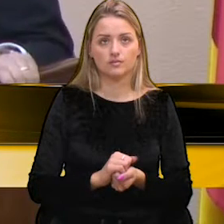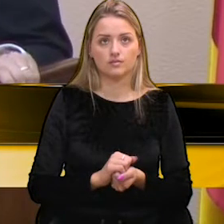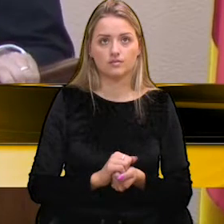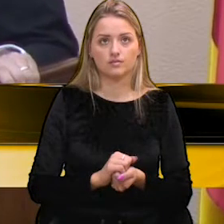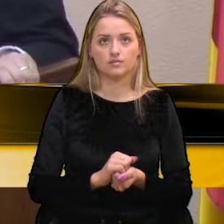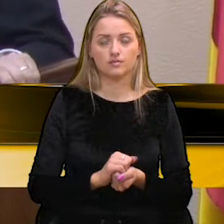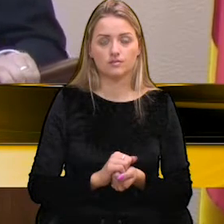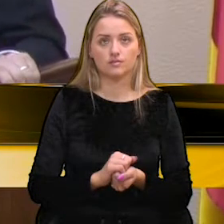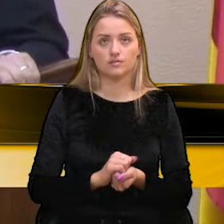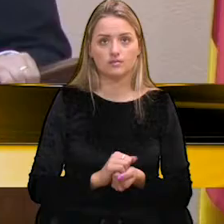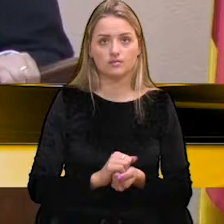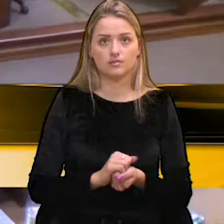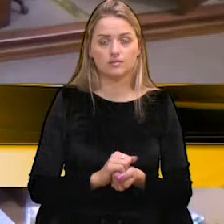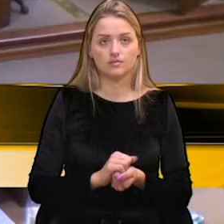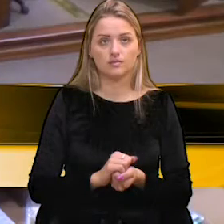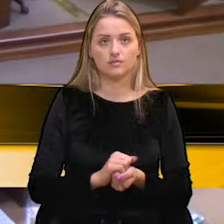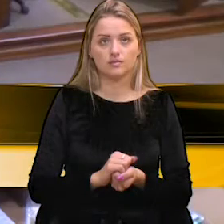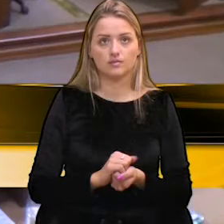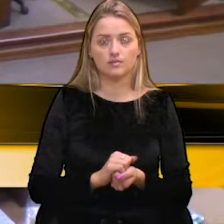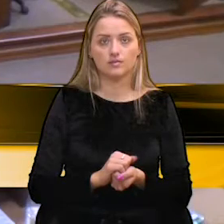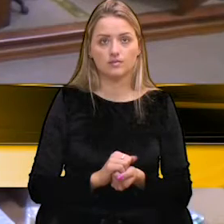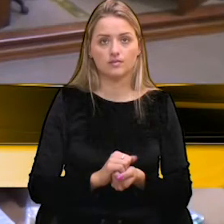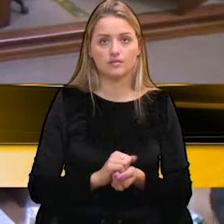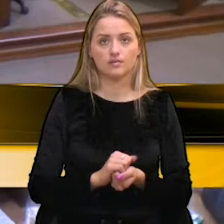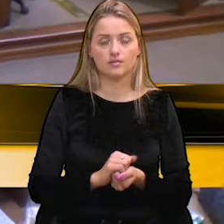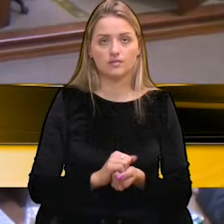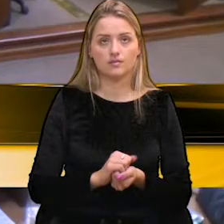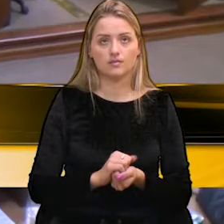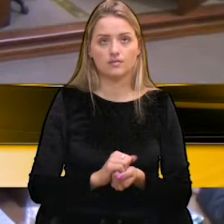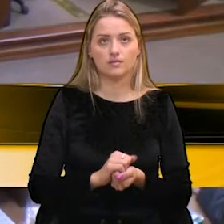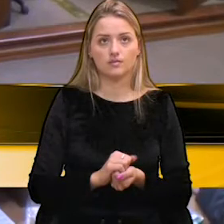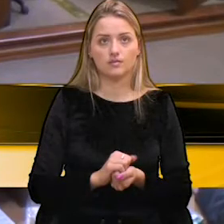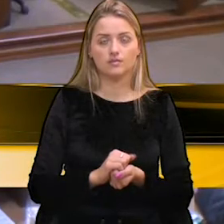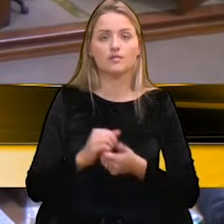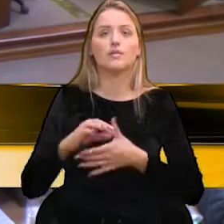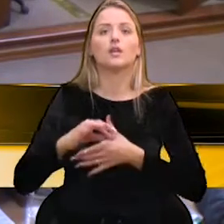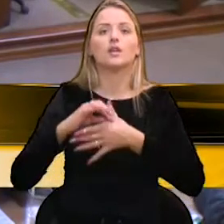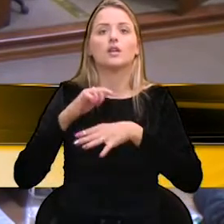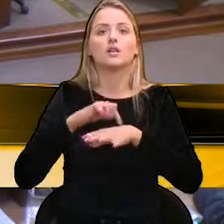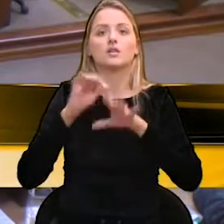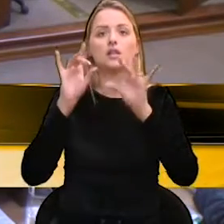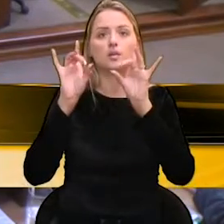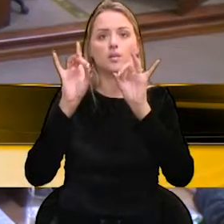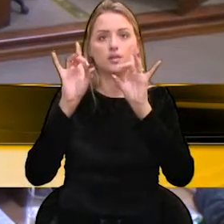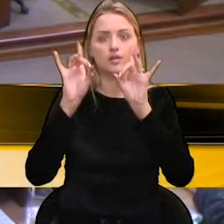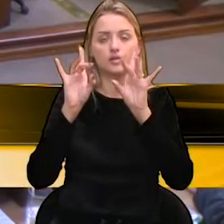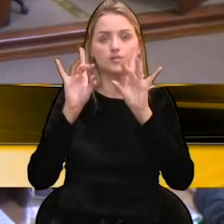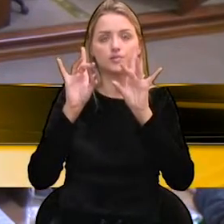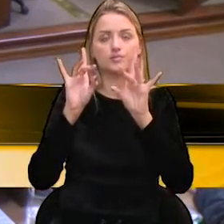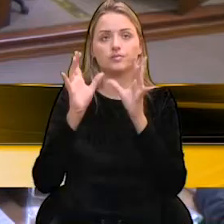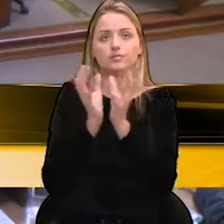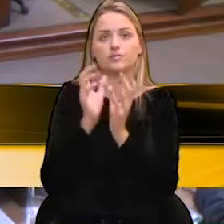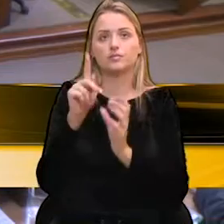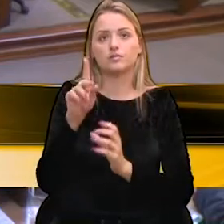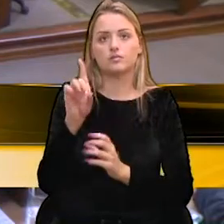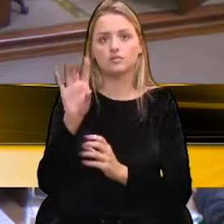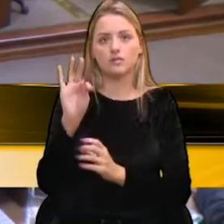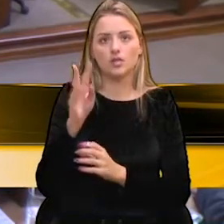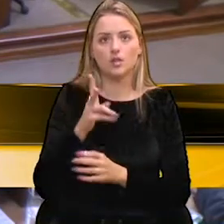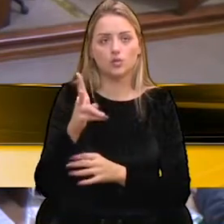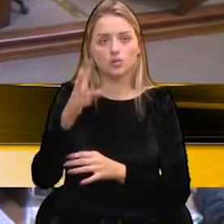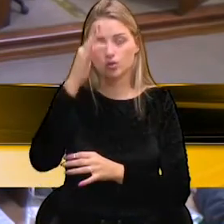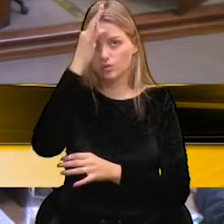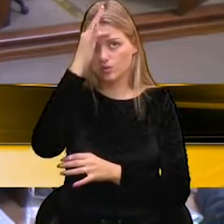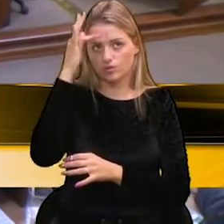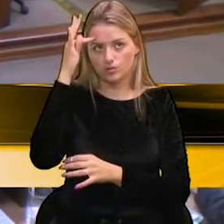Se o nosso, para nós continuarmos. Uma declaração de líder, senhor presidente. Uma declaração de líder da bancada do PDT, segue o